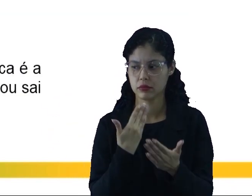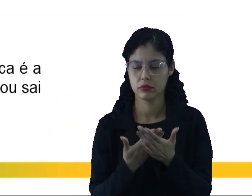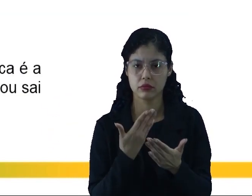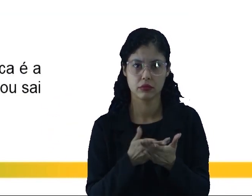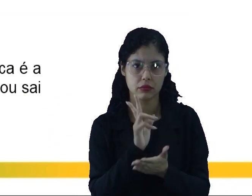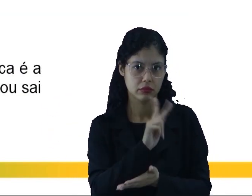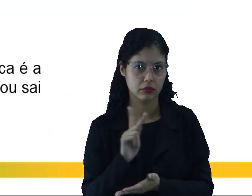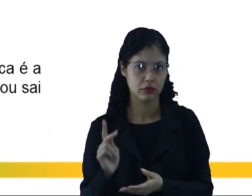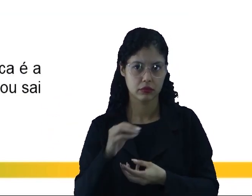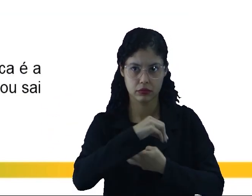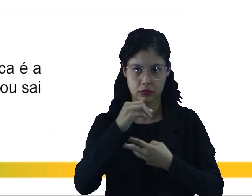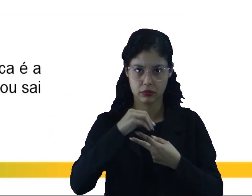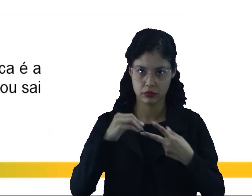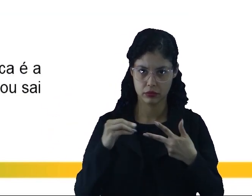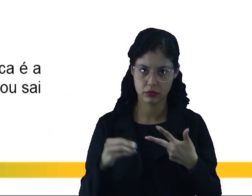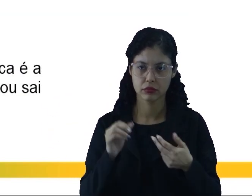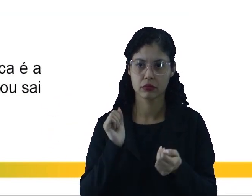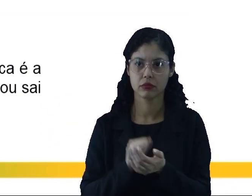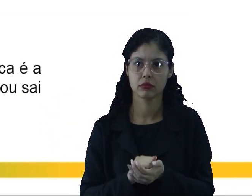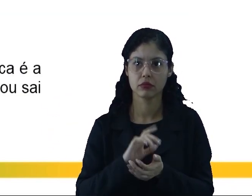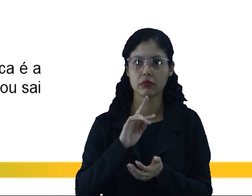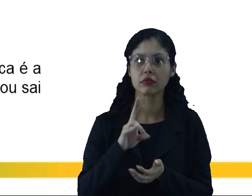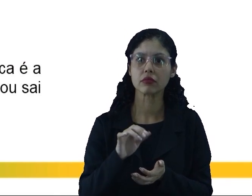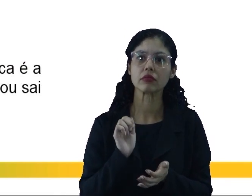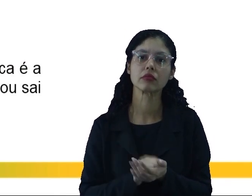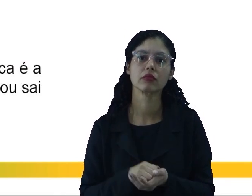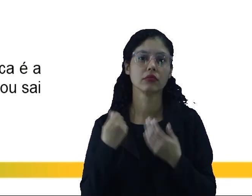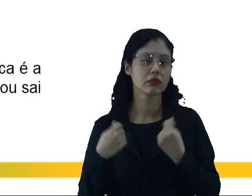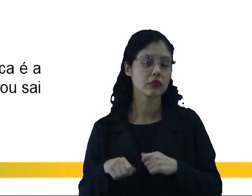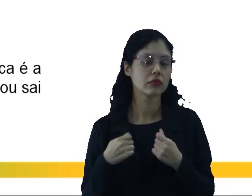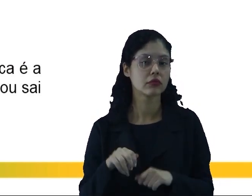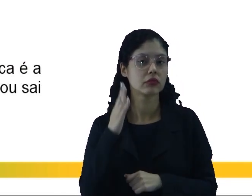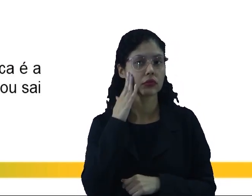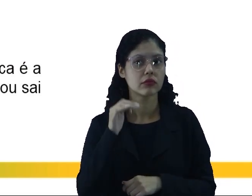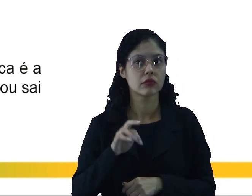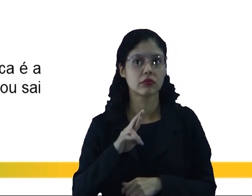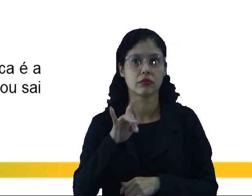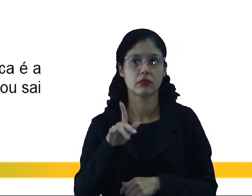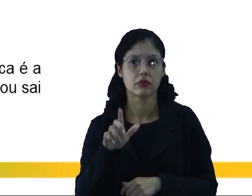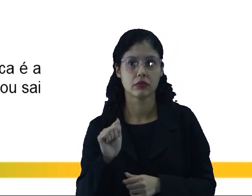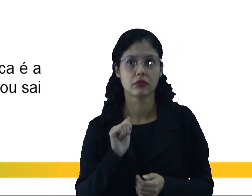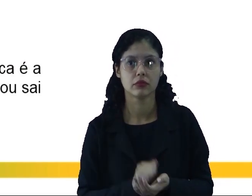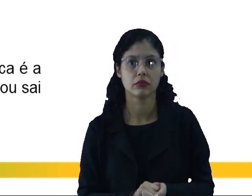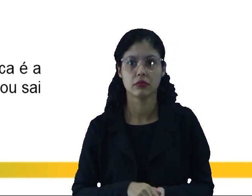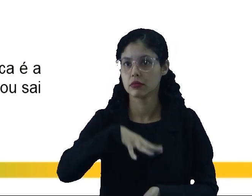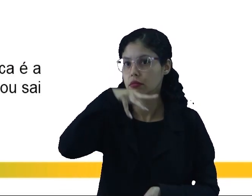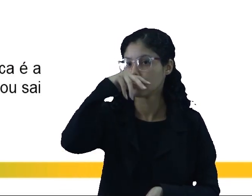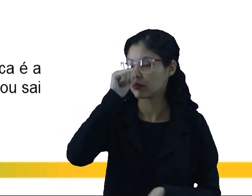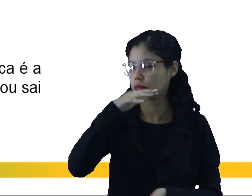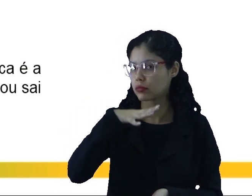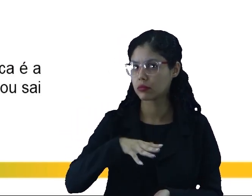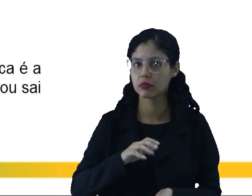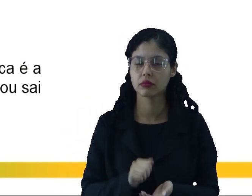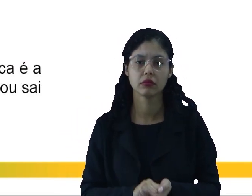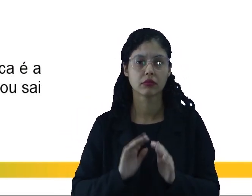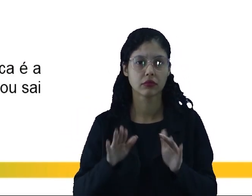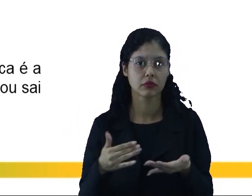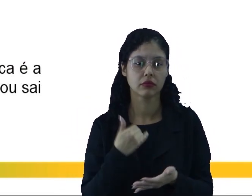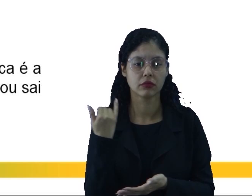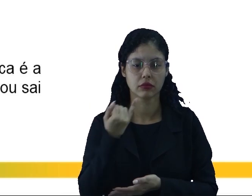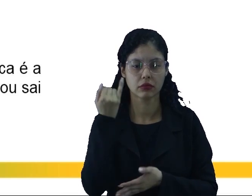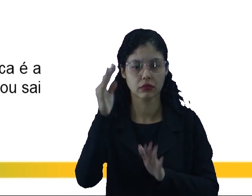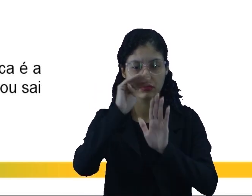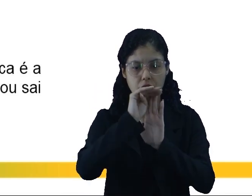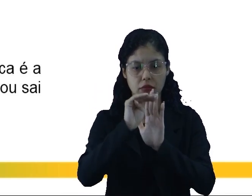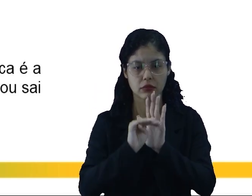estudar, professor, para o Enem, pensando em citologia? Você precisa entender da mitocôndria e da respiração celular, então qual a